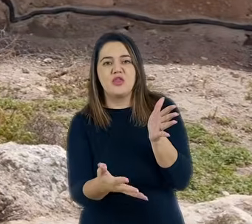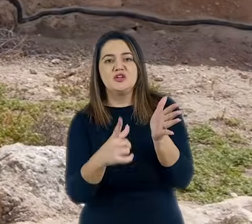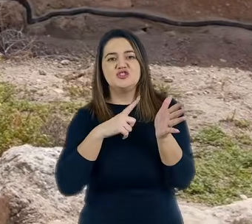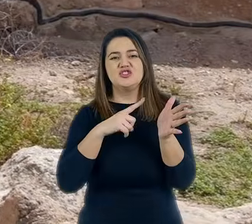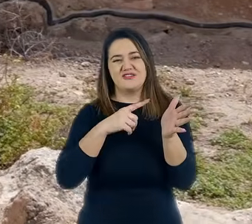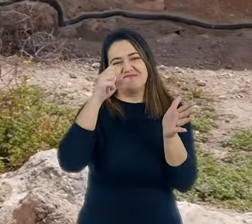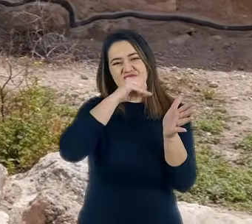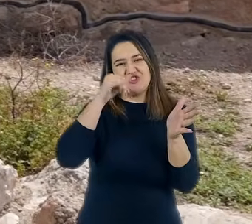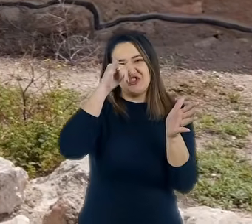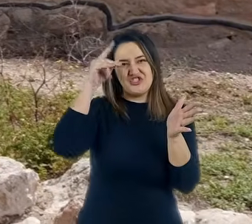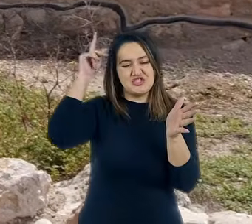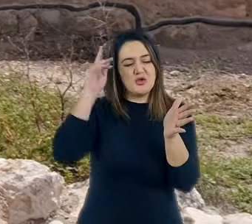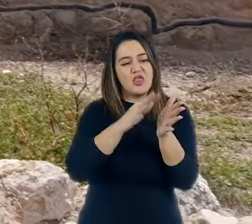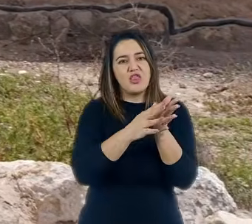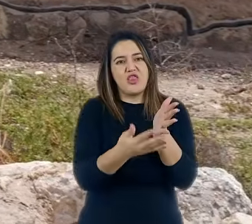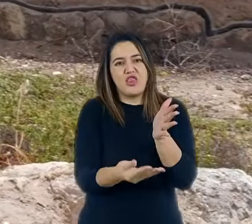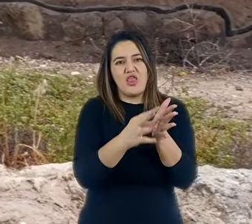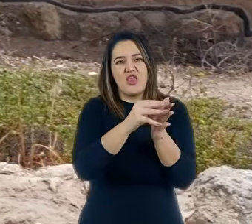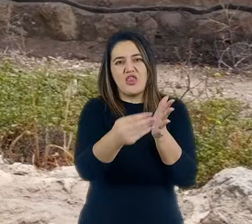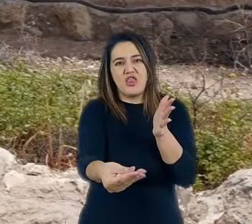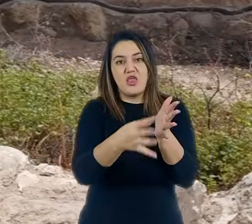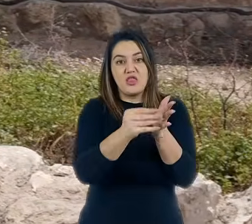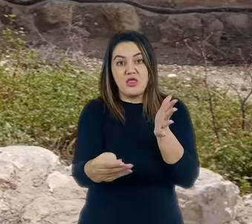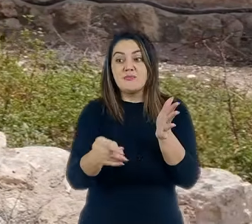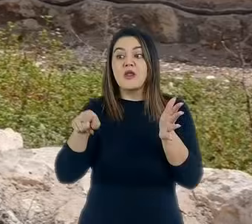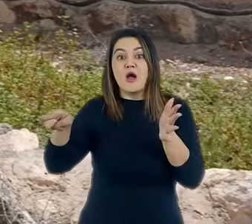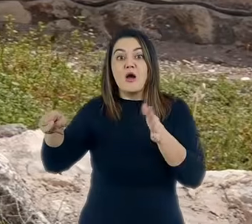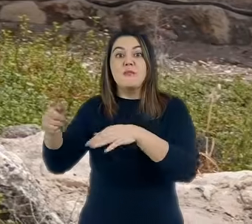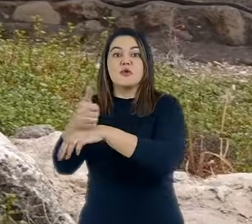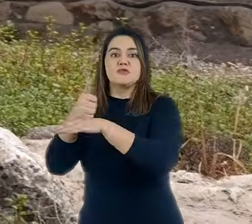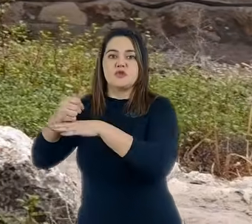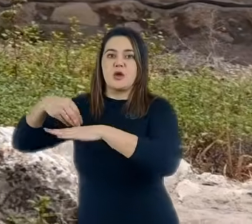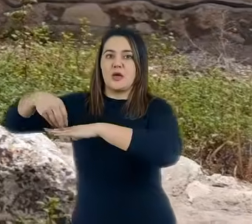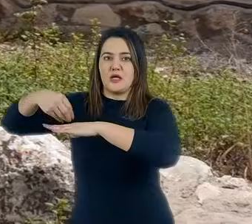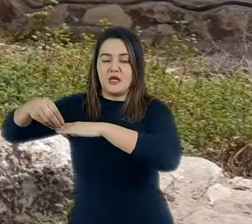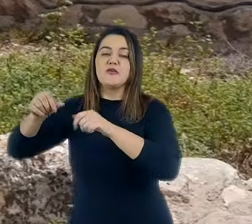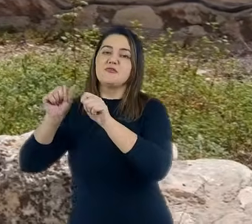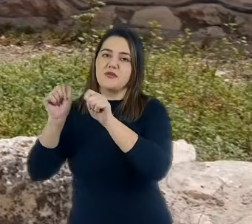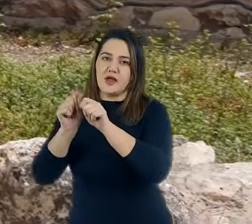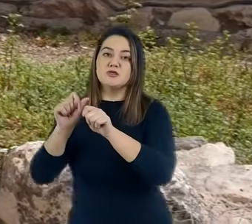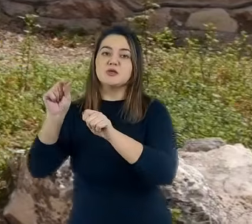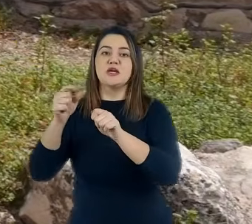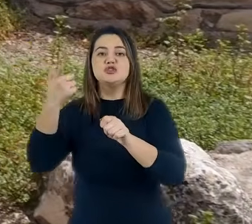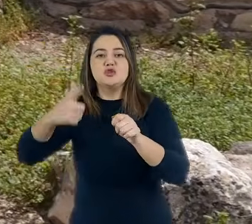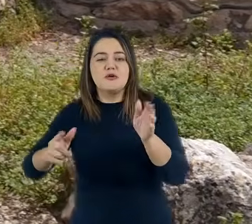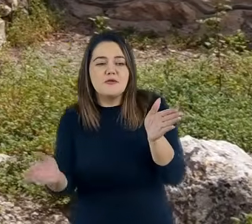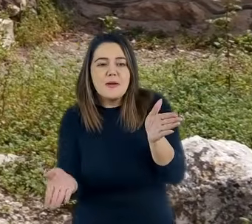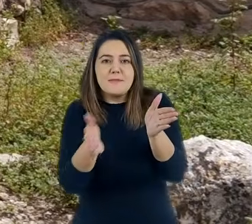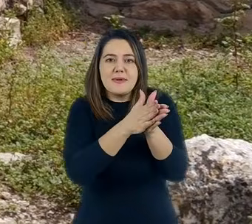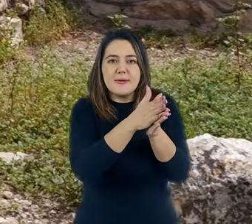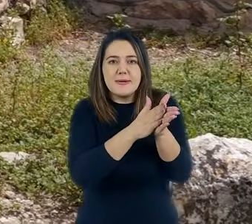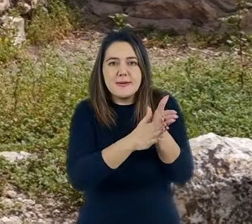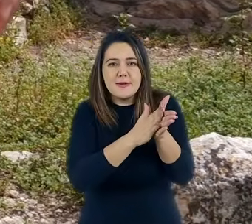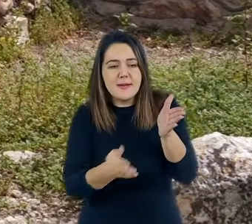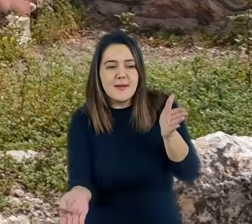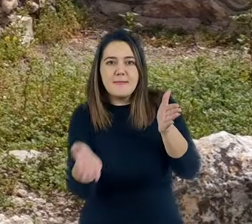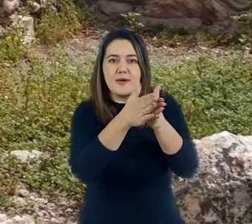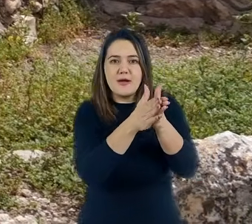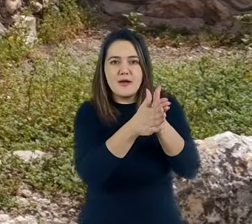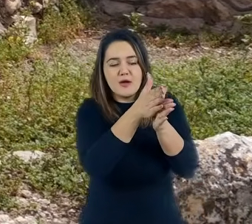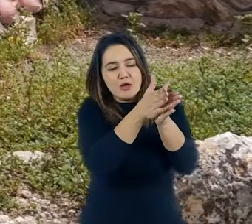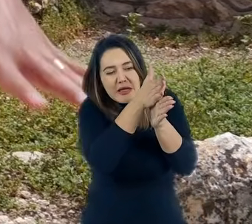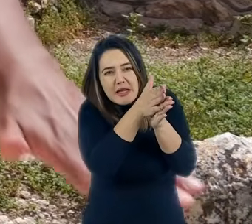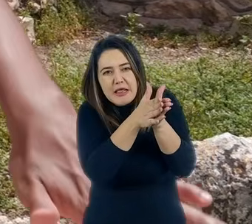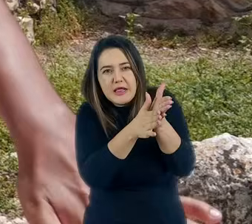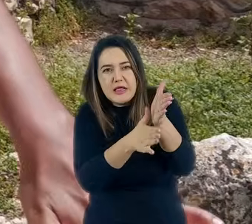apenas colapsado, caído, e eles o reergueram, colocando alguns buracos ali, evidentemente, para escoamento de água, porque chove que a